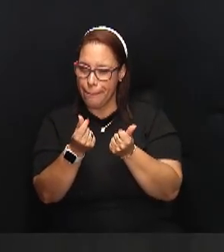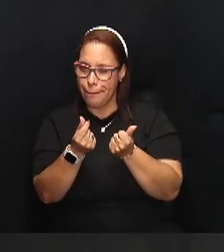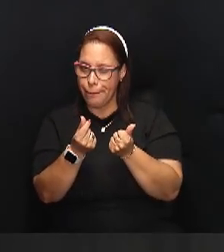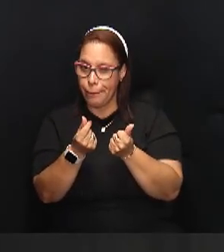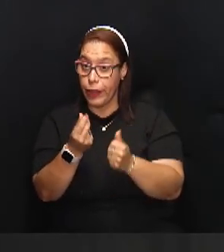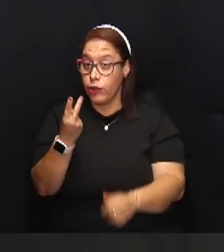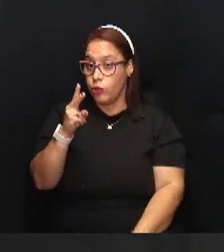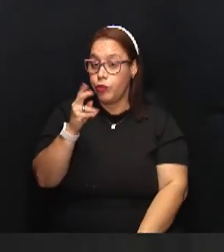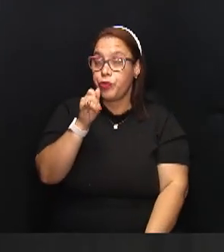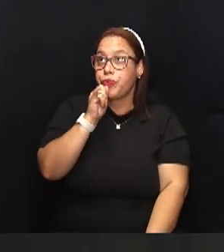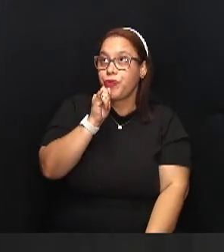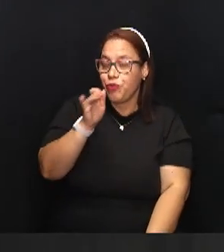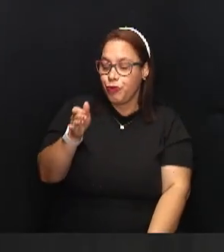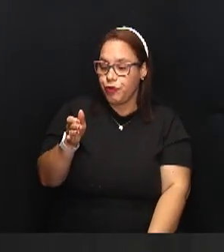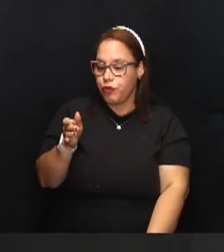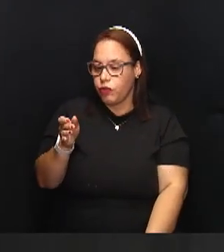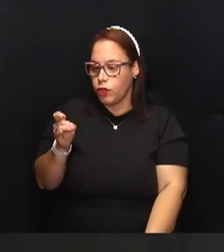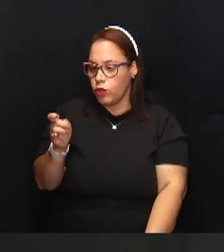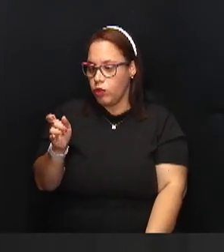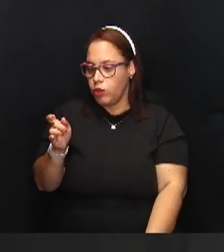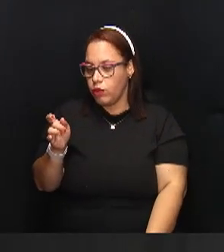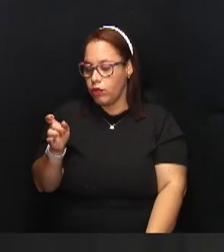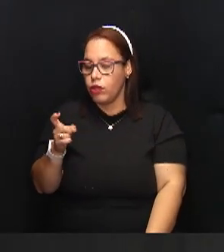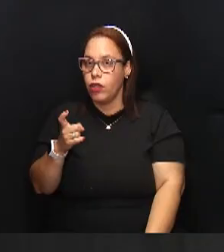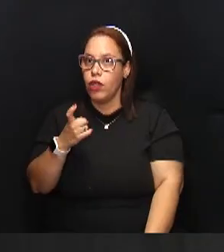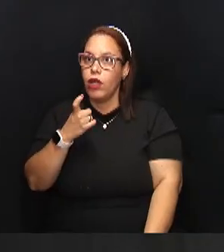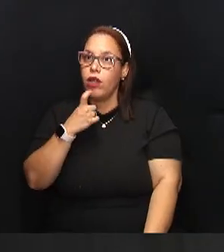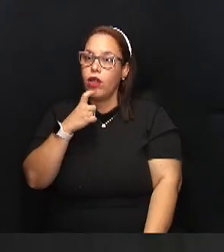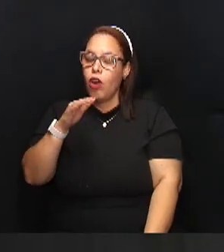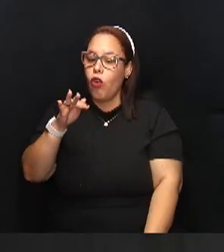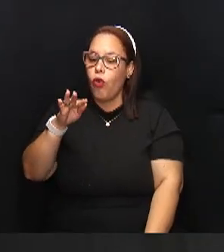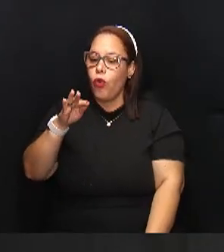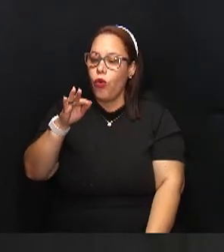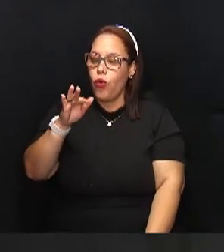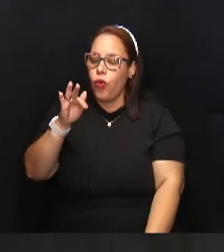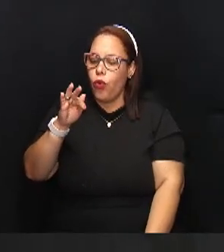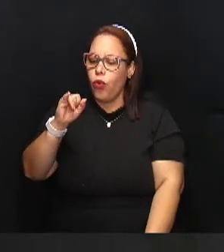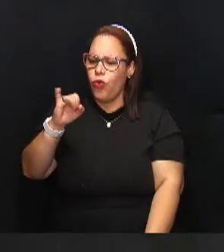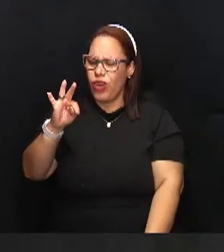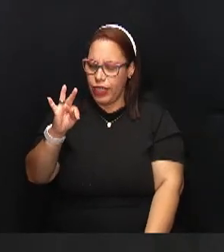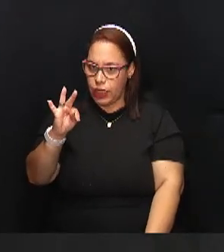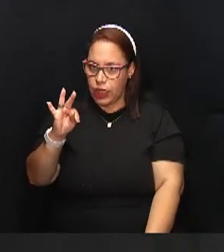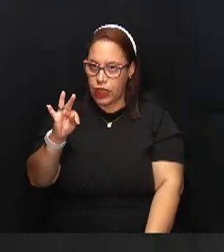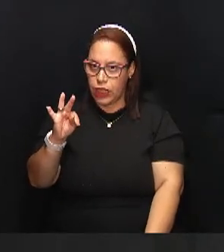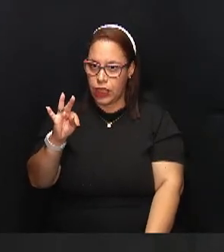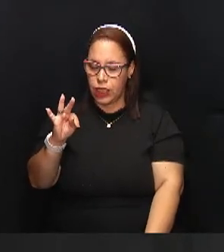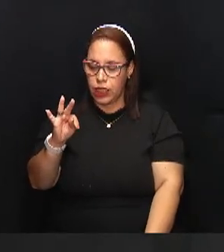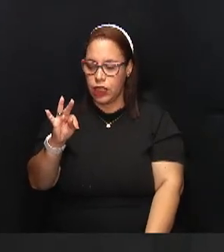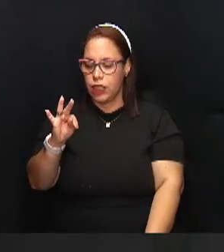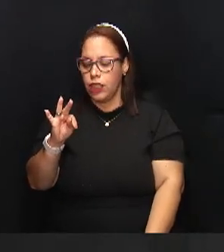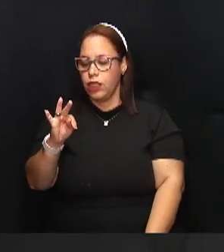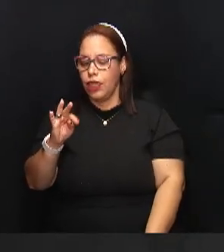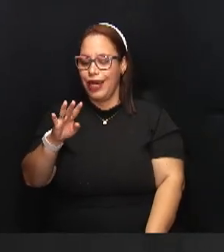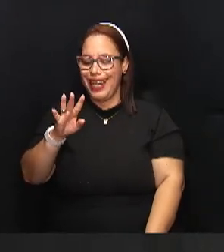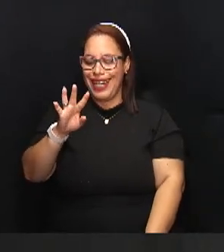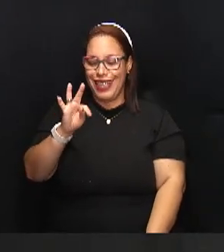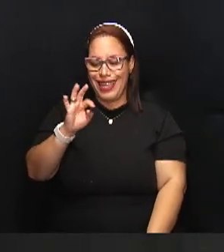2 exemplos, por exemplo. O Campinas Fight, que é o pessoal do Taekwondo, né? Uma equipe